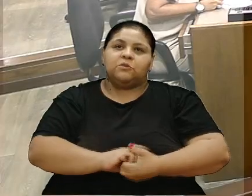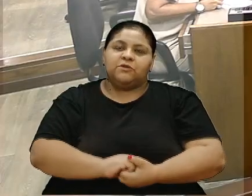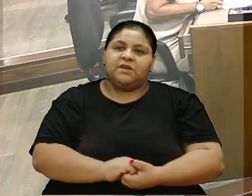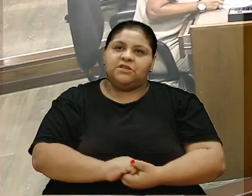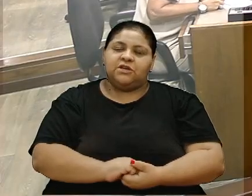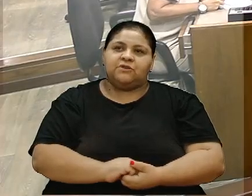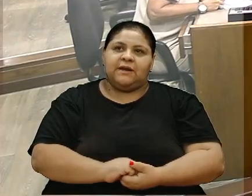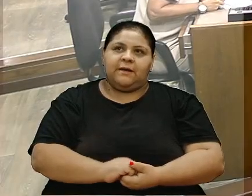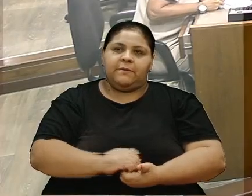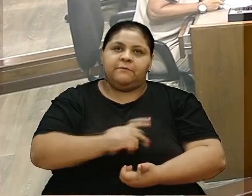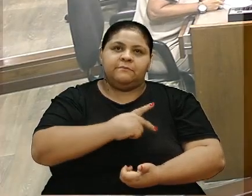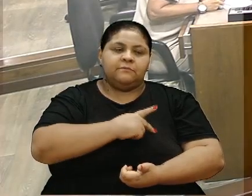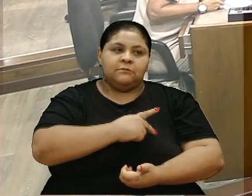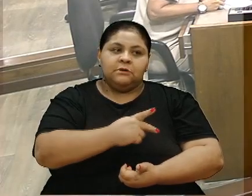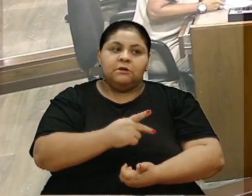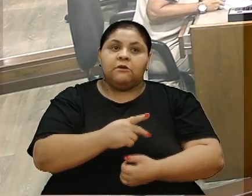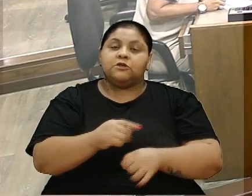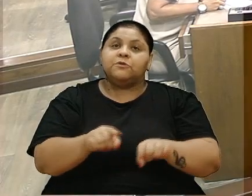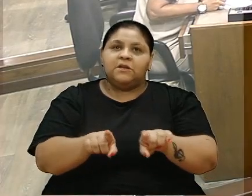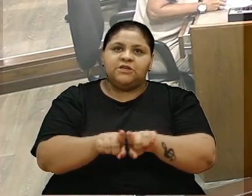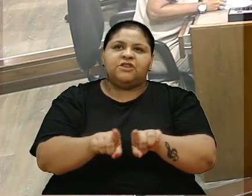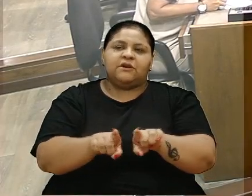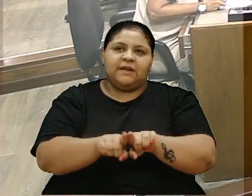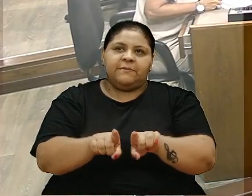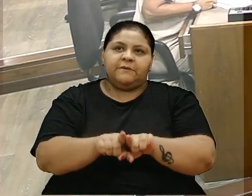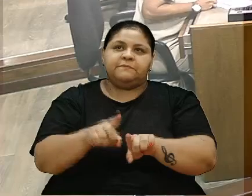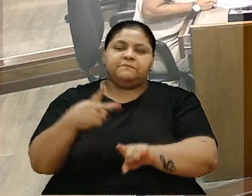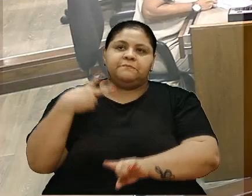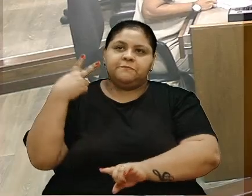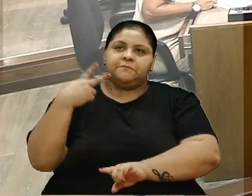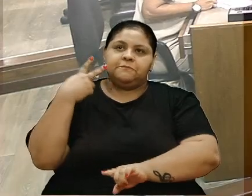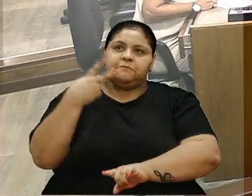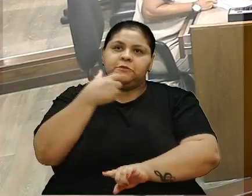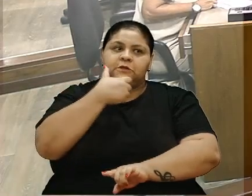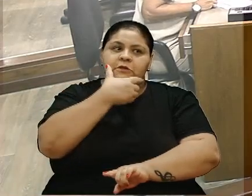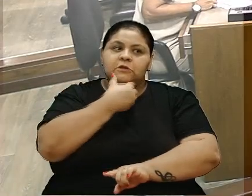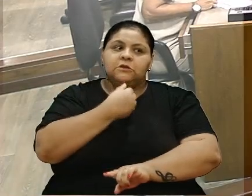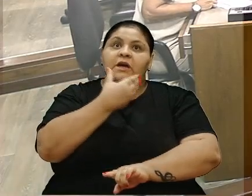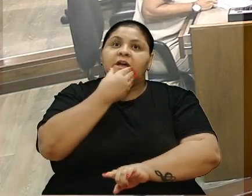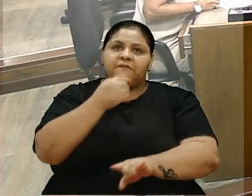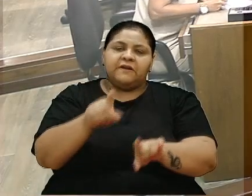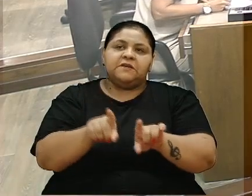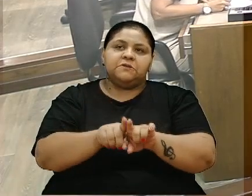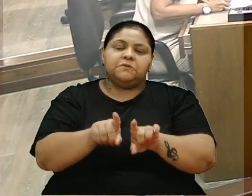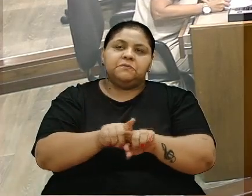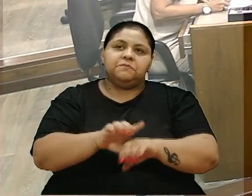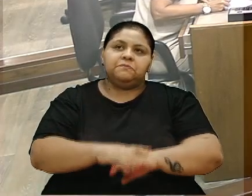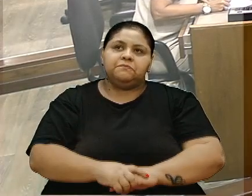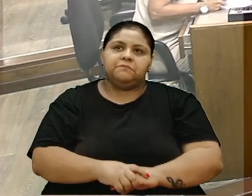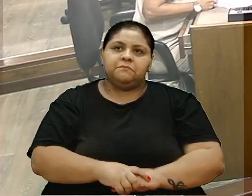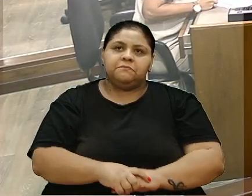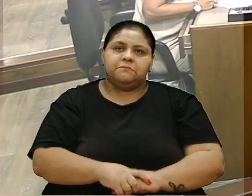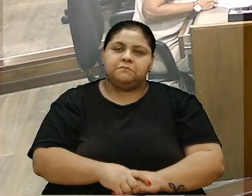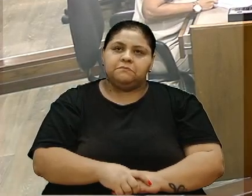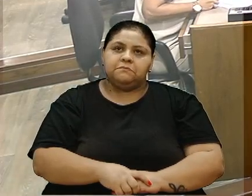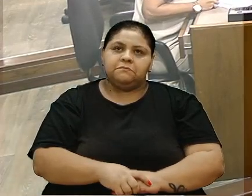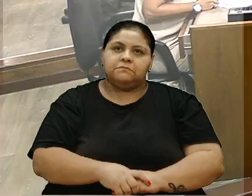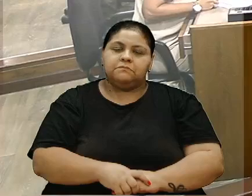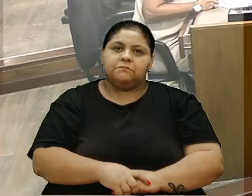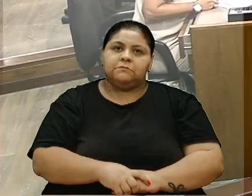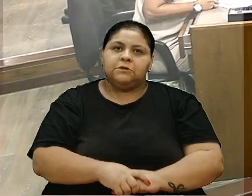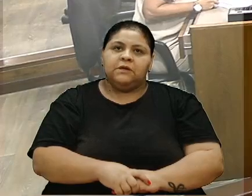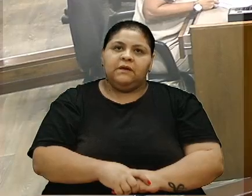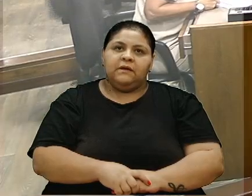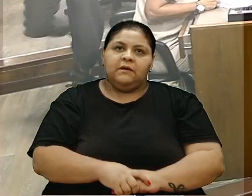Senhor presidente, colegas vereadores, em especial a colega Daiane Mello, que propôs junto com os demais esta frente importante.